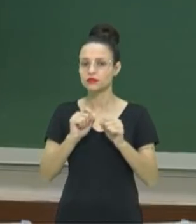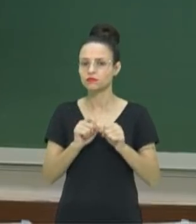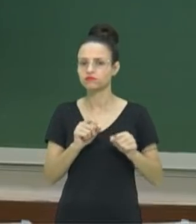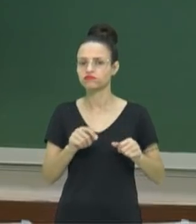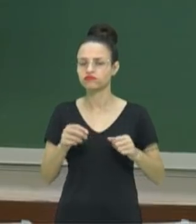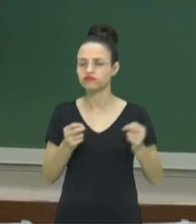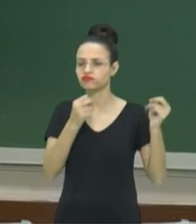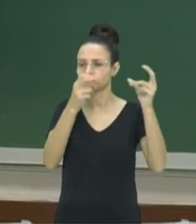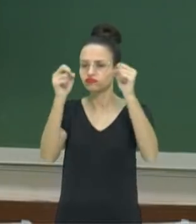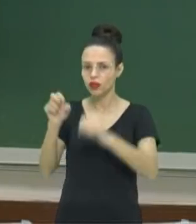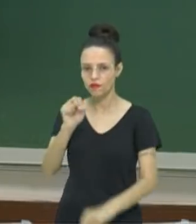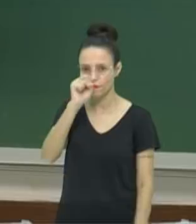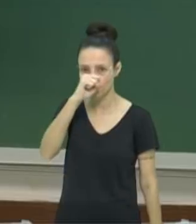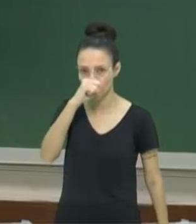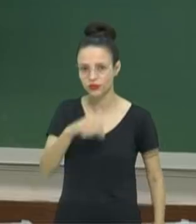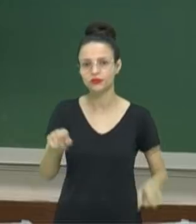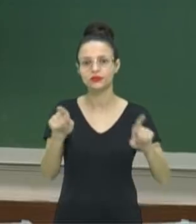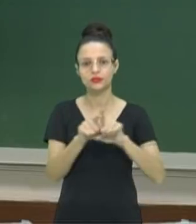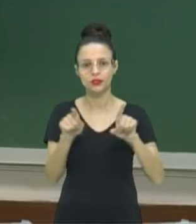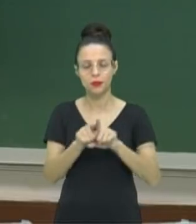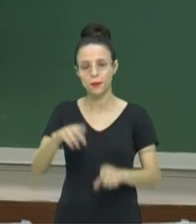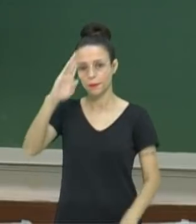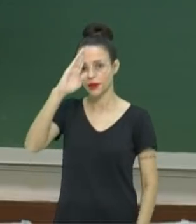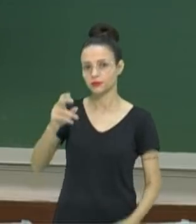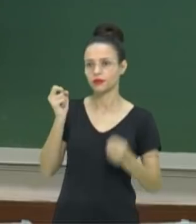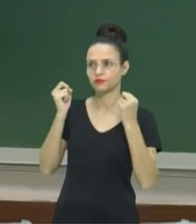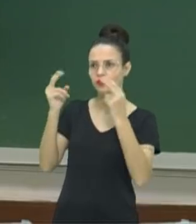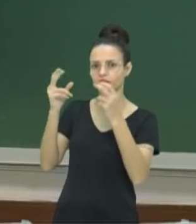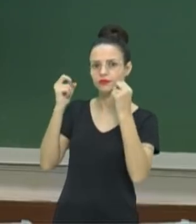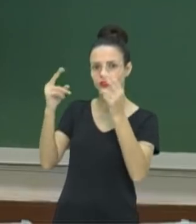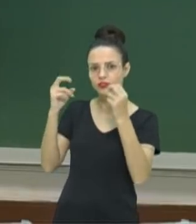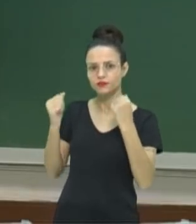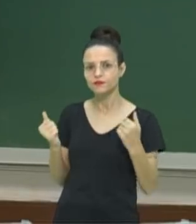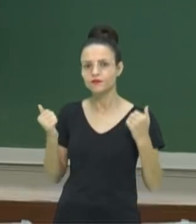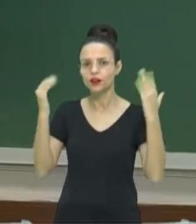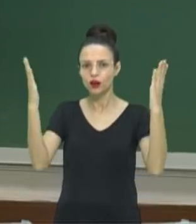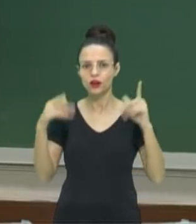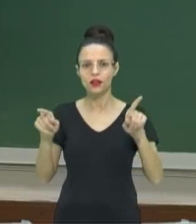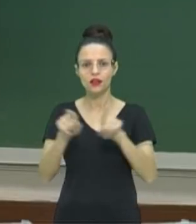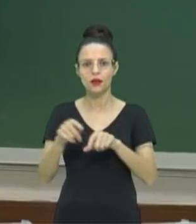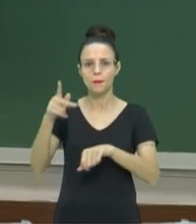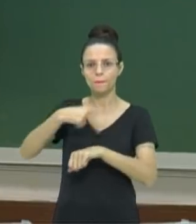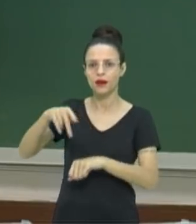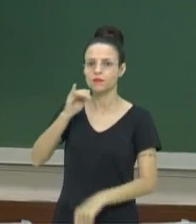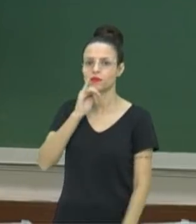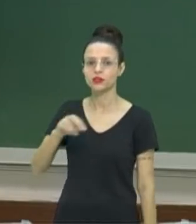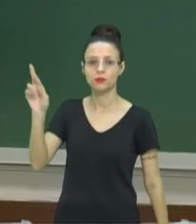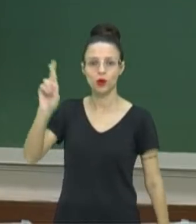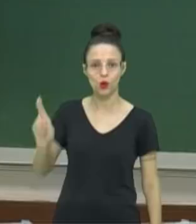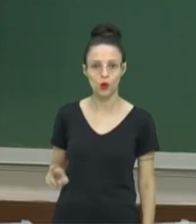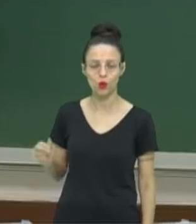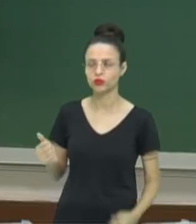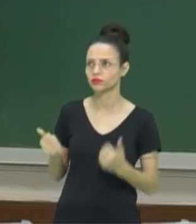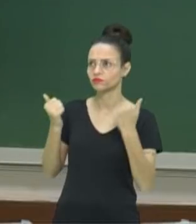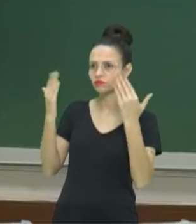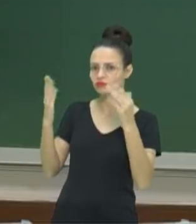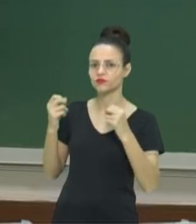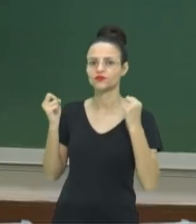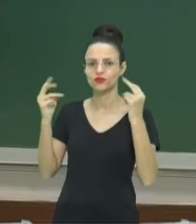também, e principalmente destinado à exportação. Então, exporta para países como a Rússia ali a sua